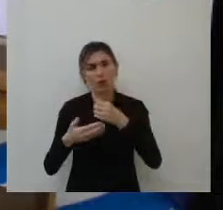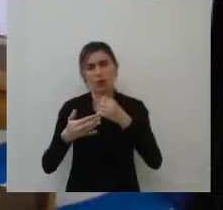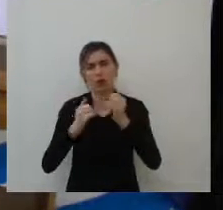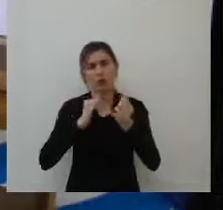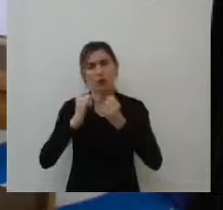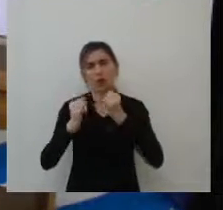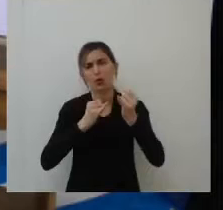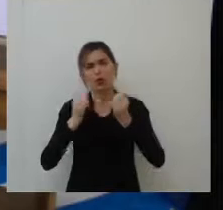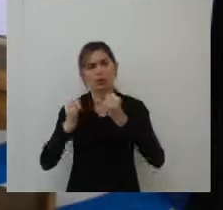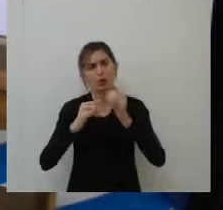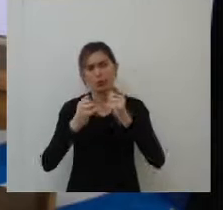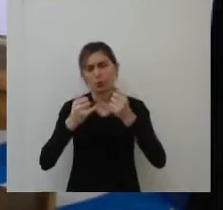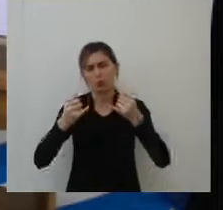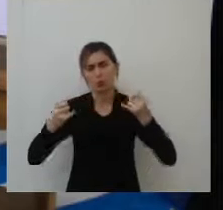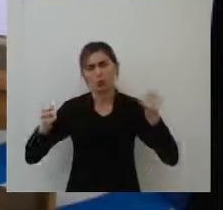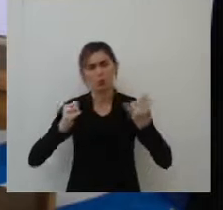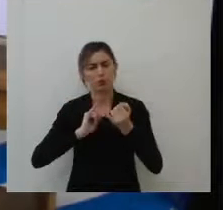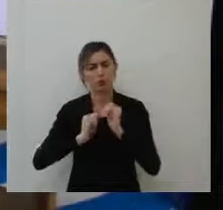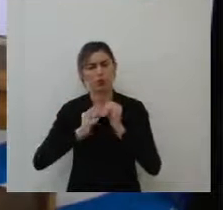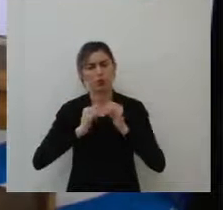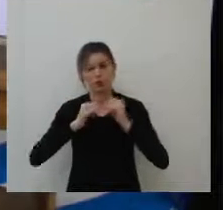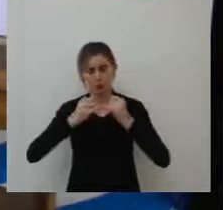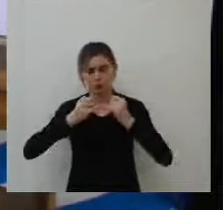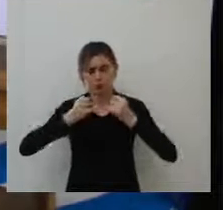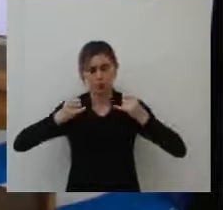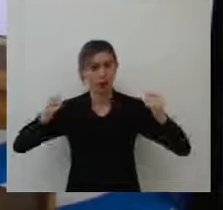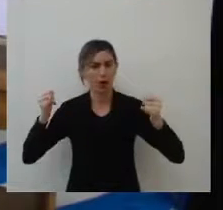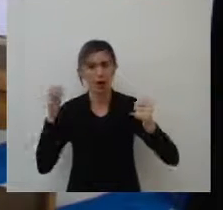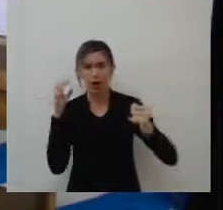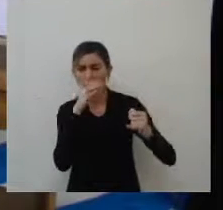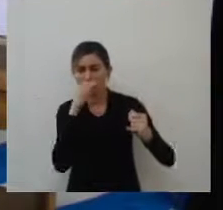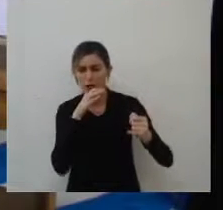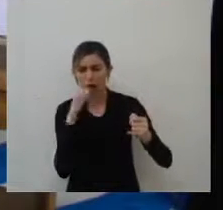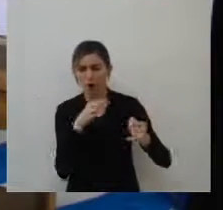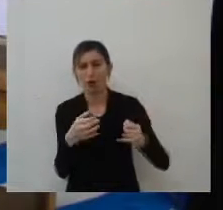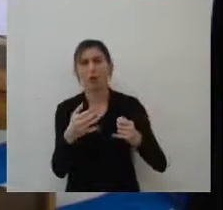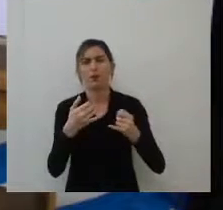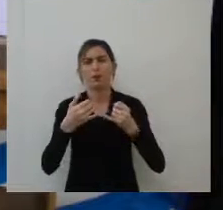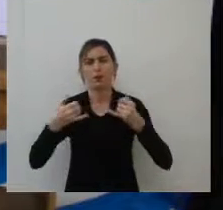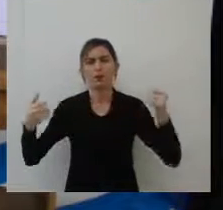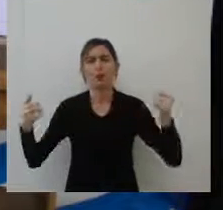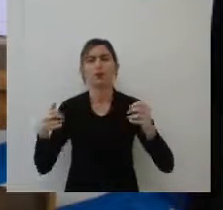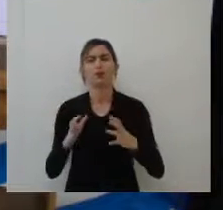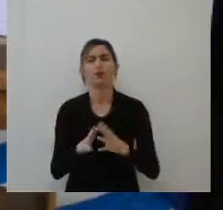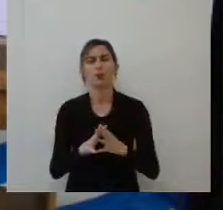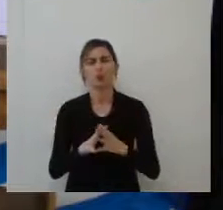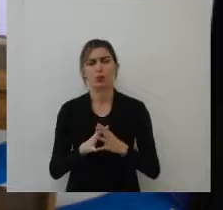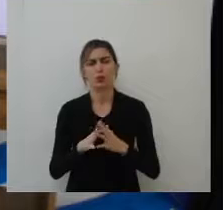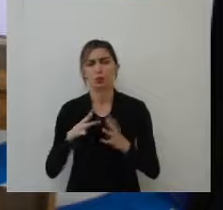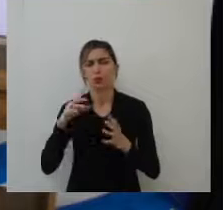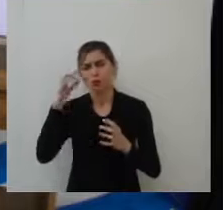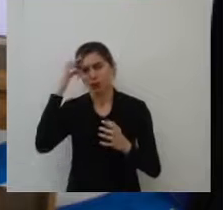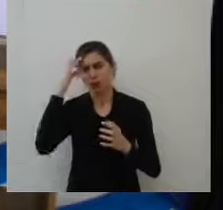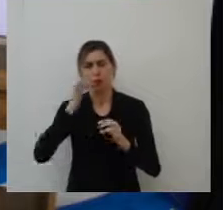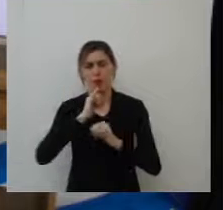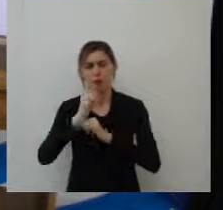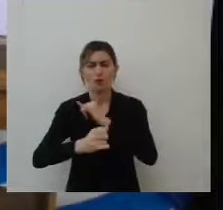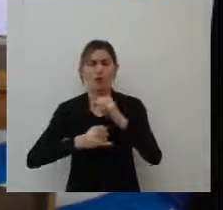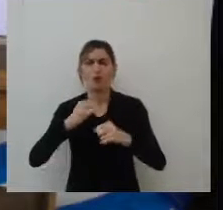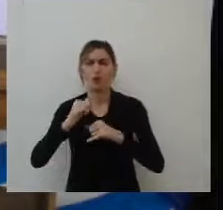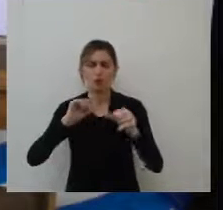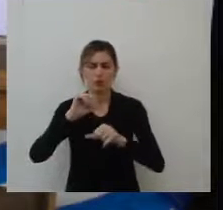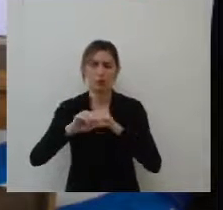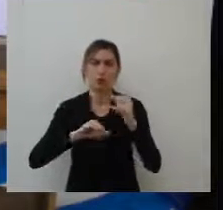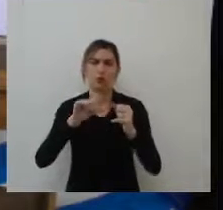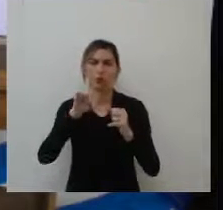da informação. A informação ela é muito rápida, tá? Ela passa na velocidade da luz. Então, a informação é transformada em